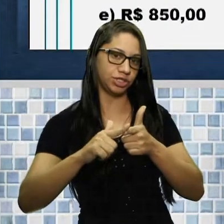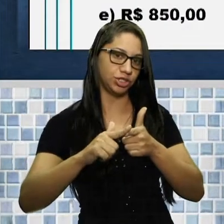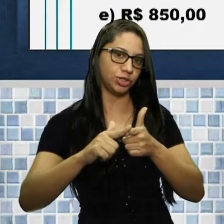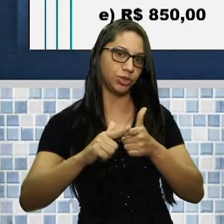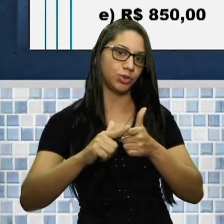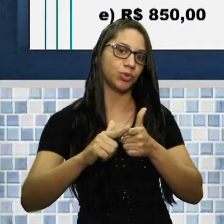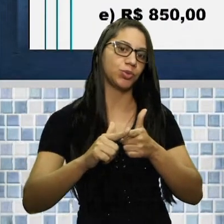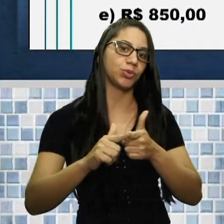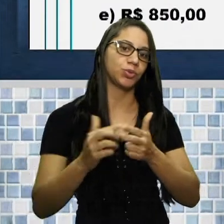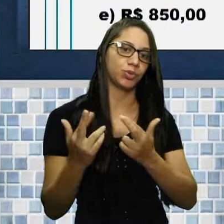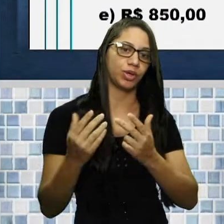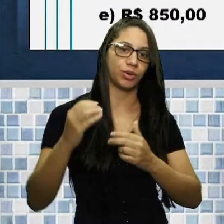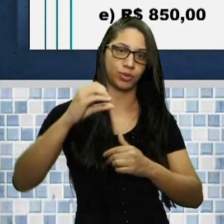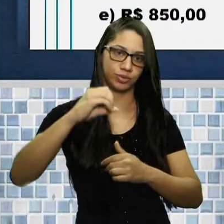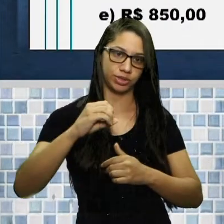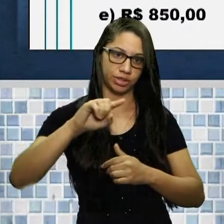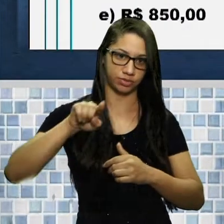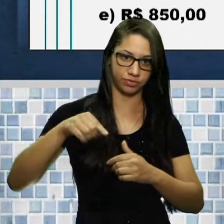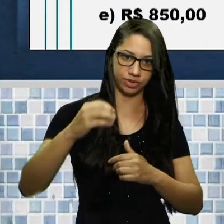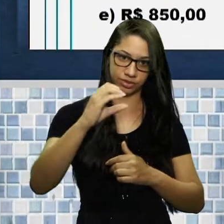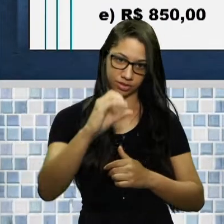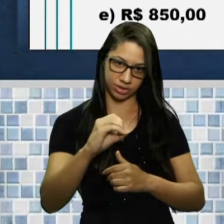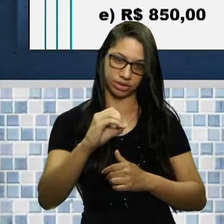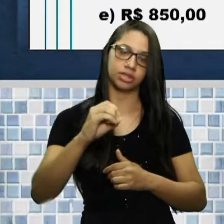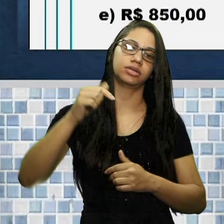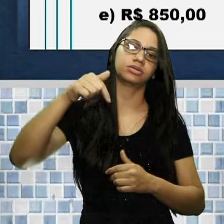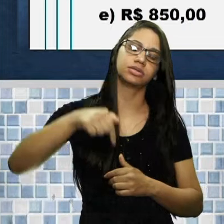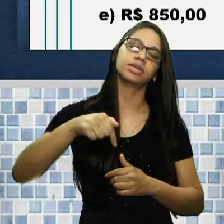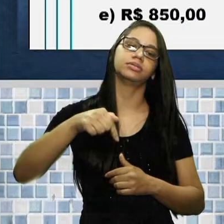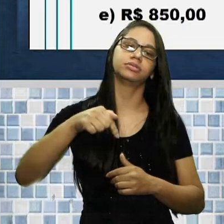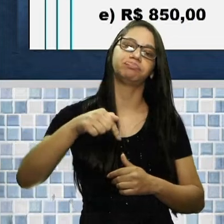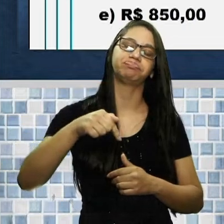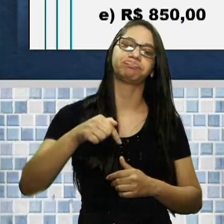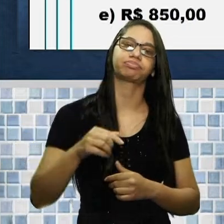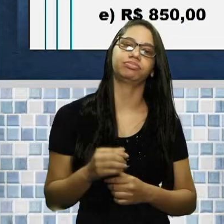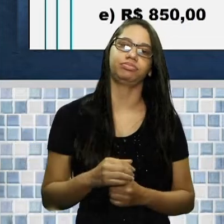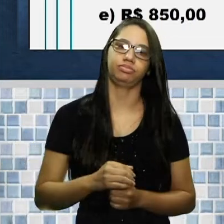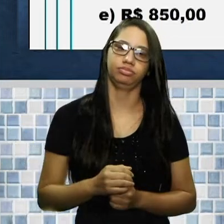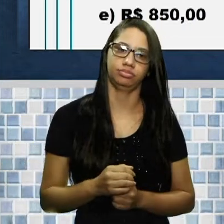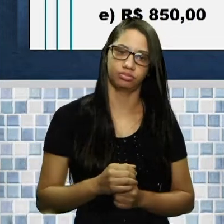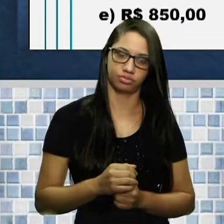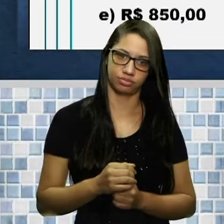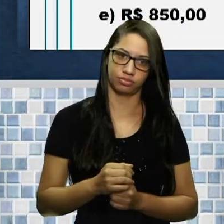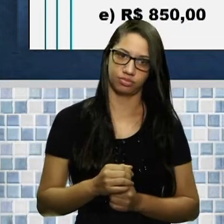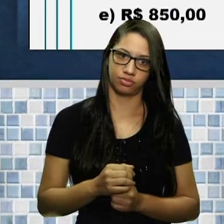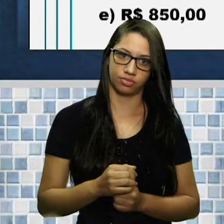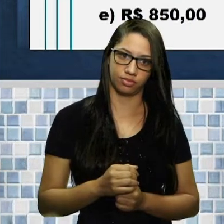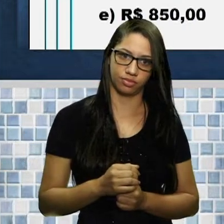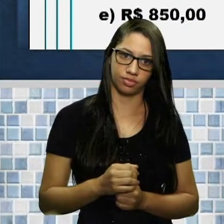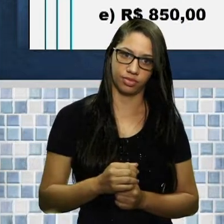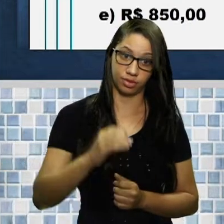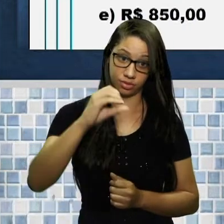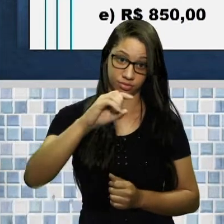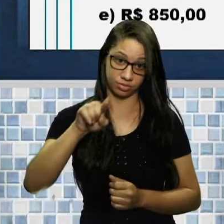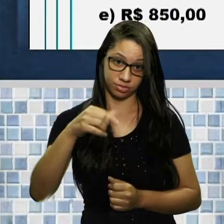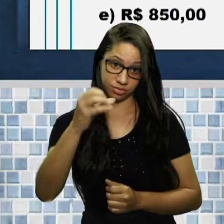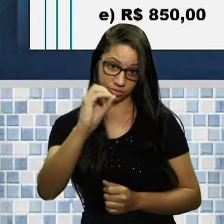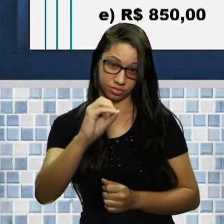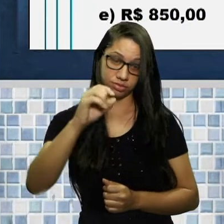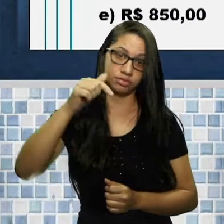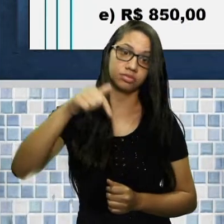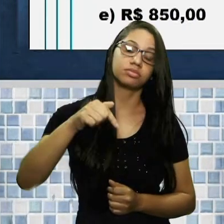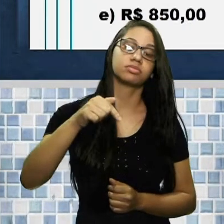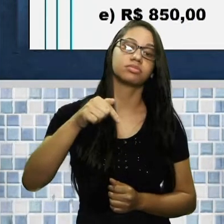100, nós vamos encontrar 0,07. Bem, com esse valor 0,07, que é a